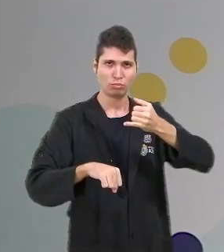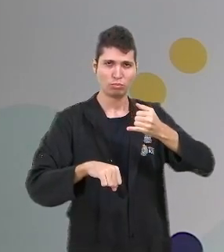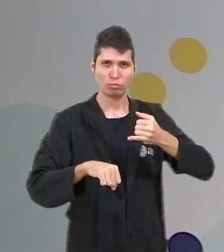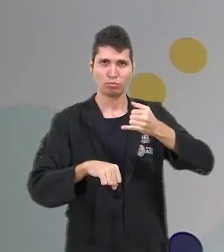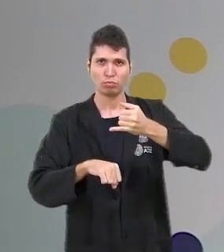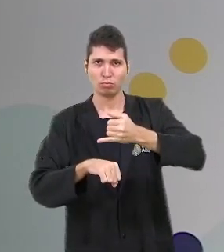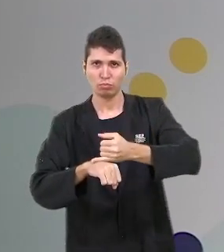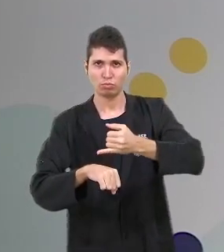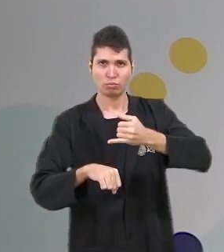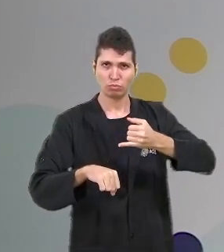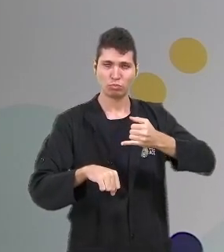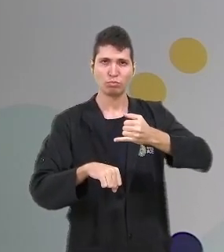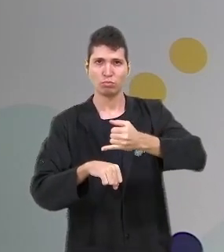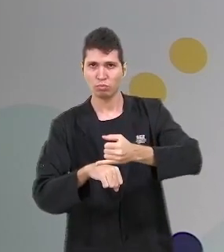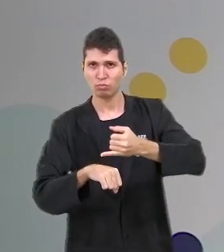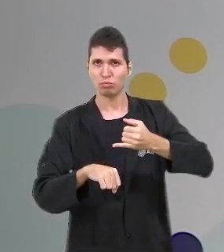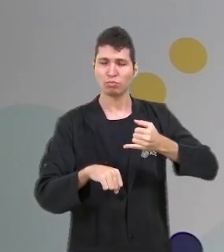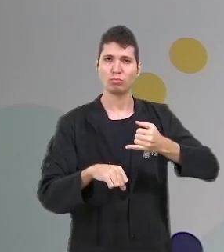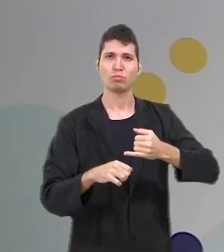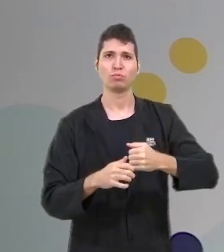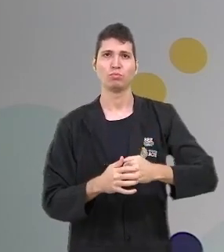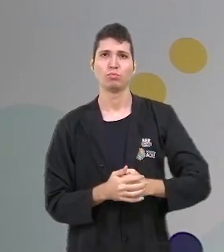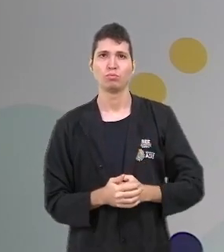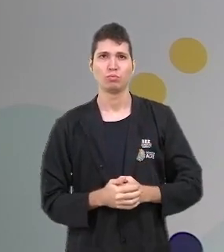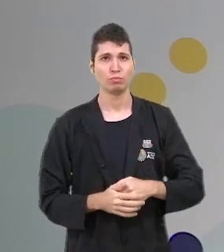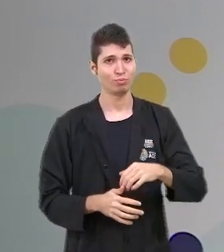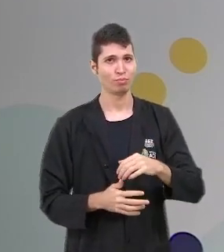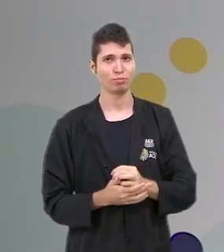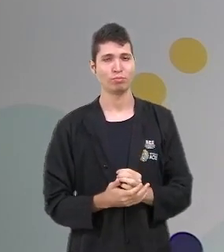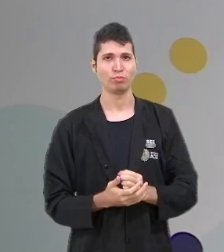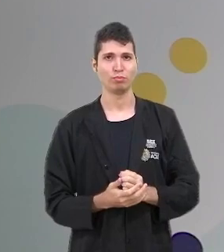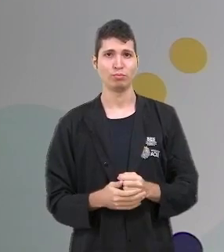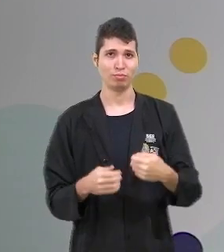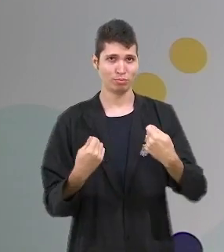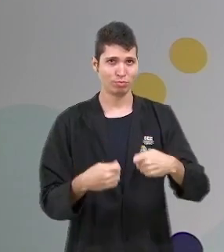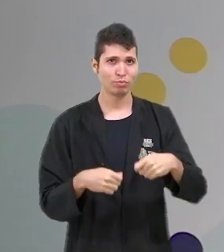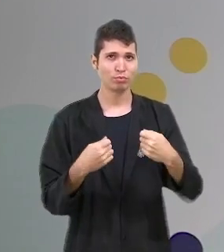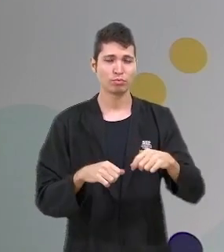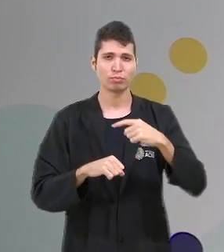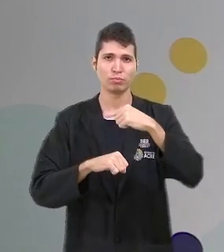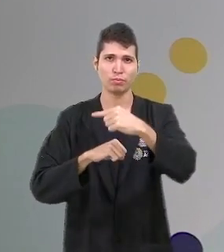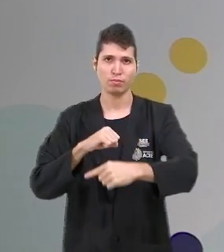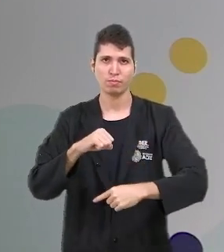para vocês, tudo vai depender do raio, tá? Porque a energia